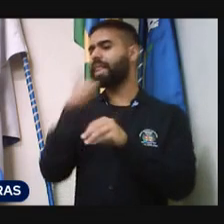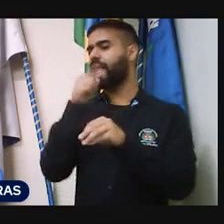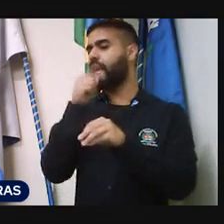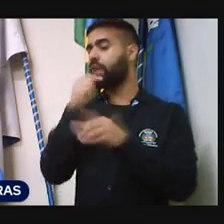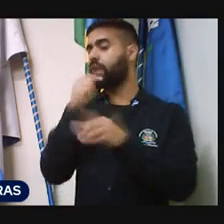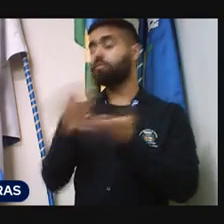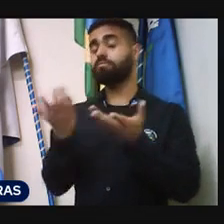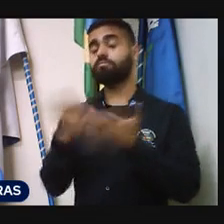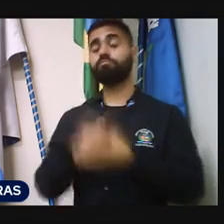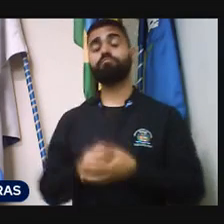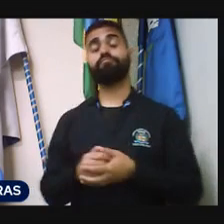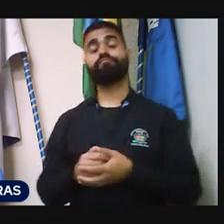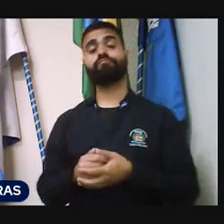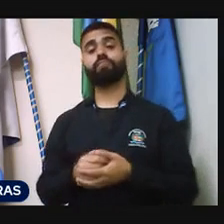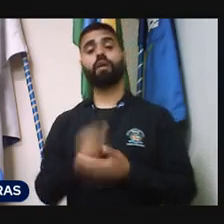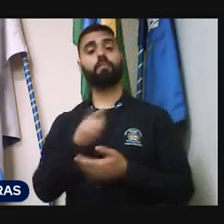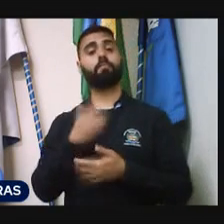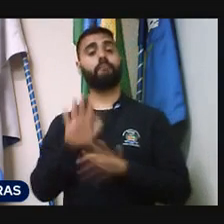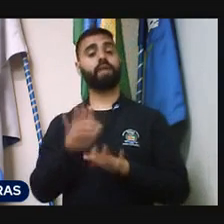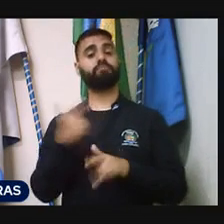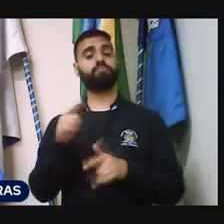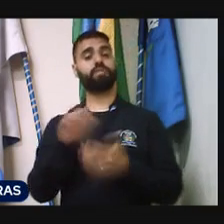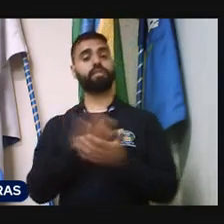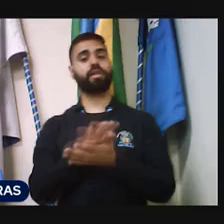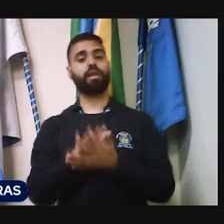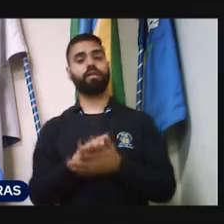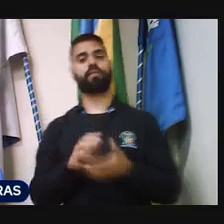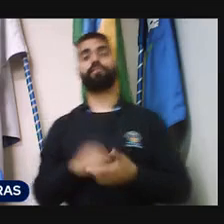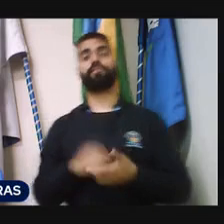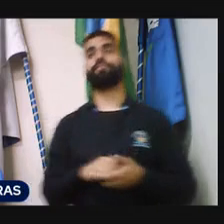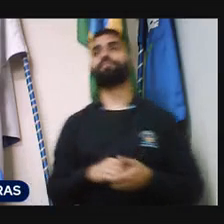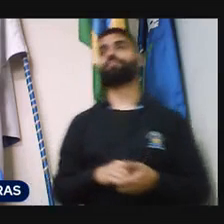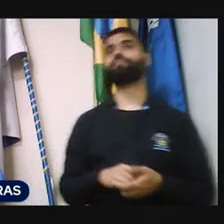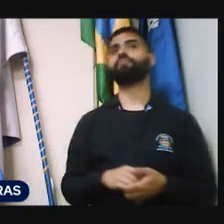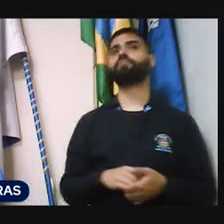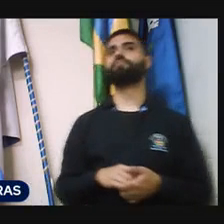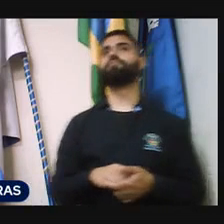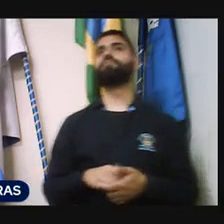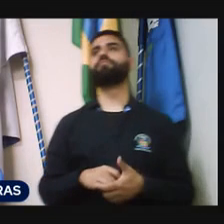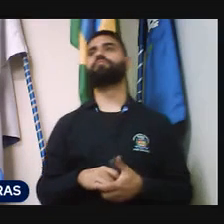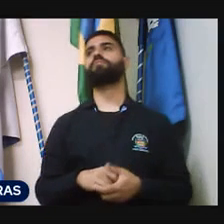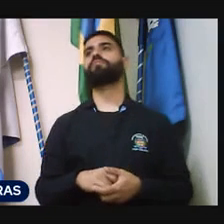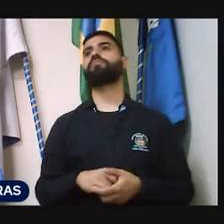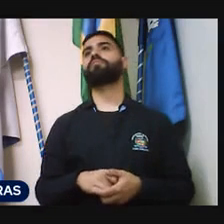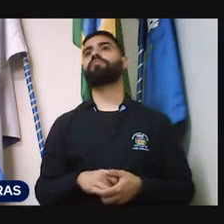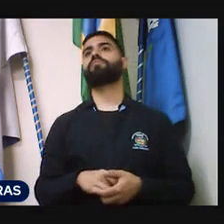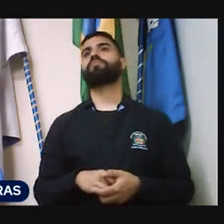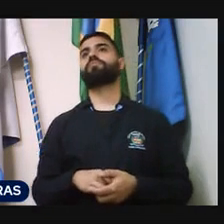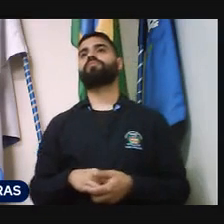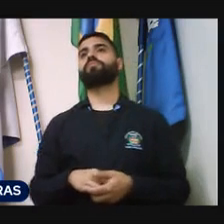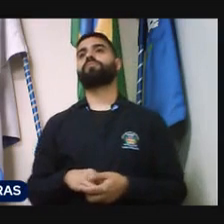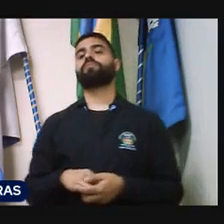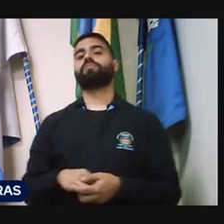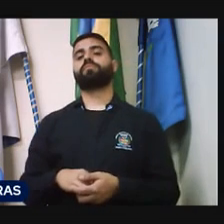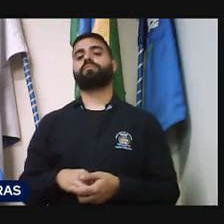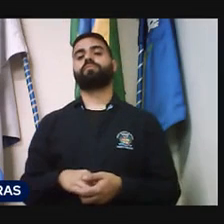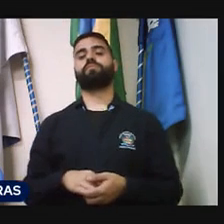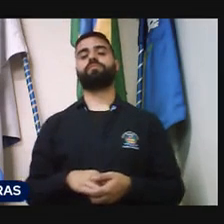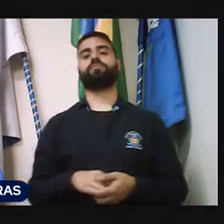É essa mesmo os moradores que faz a caminhada e depois poder parar naquela academia então eu acho que